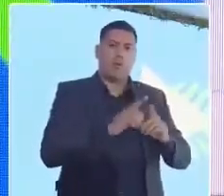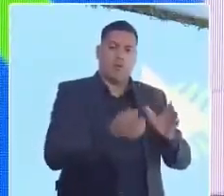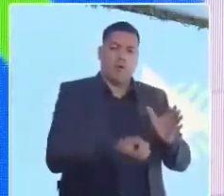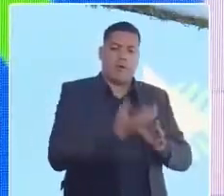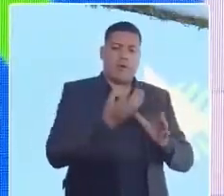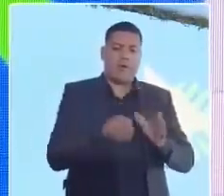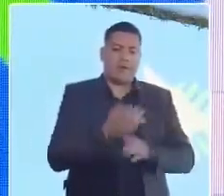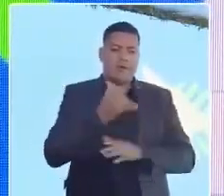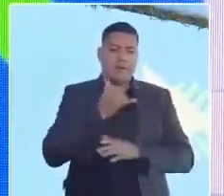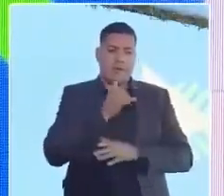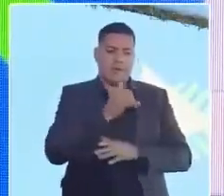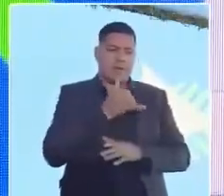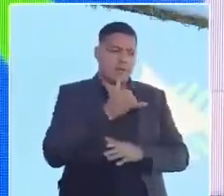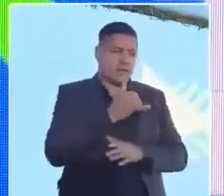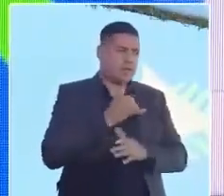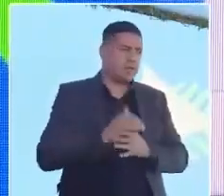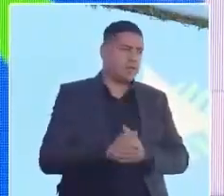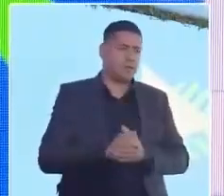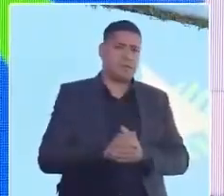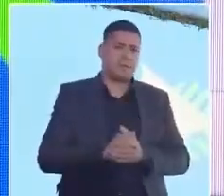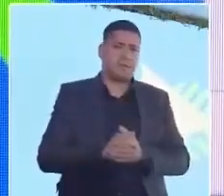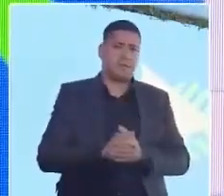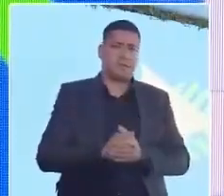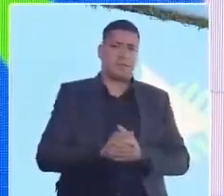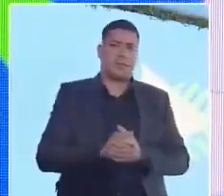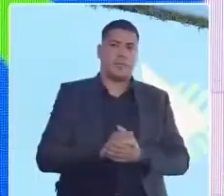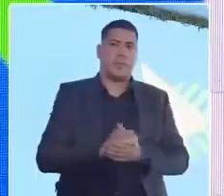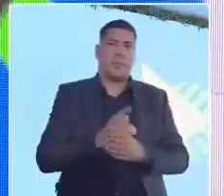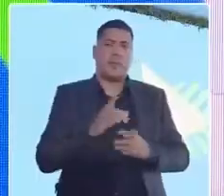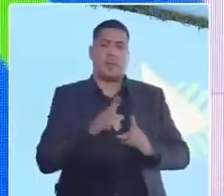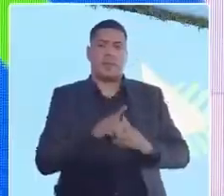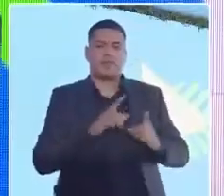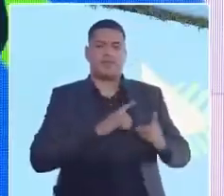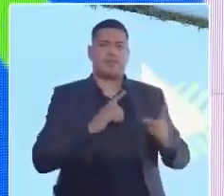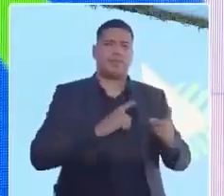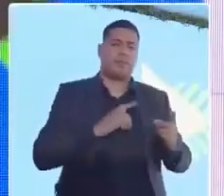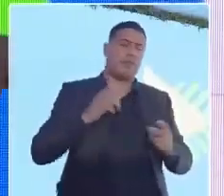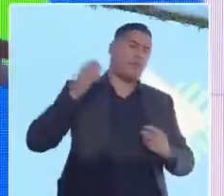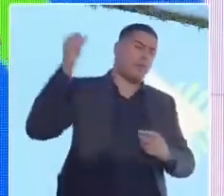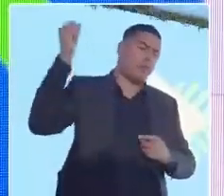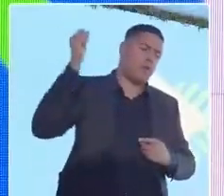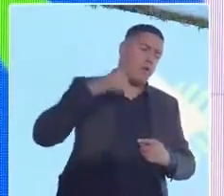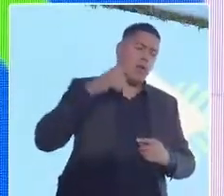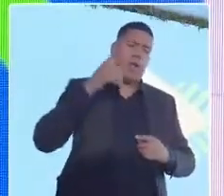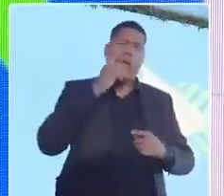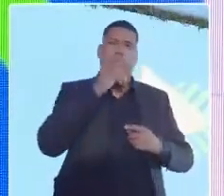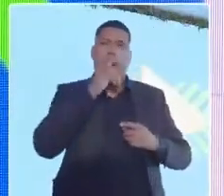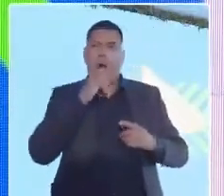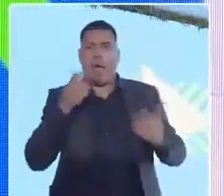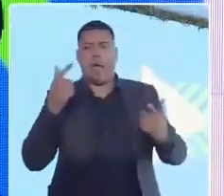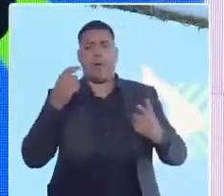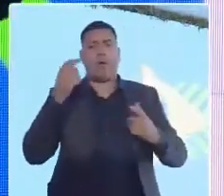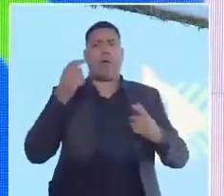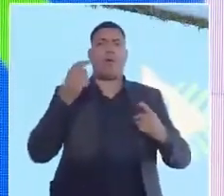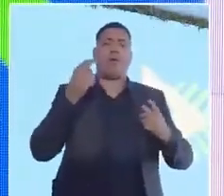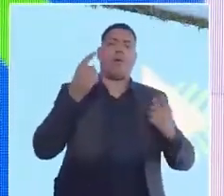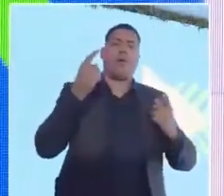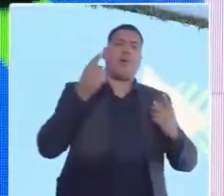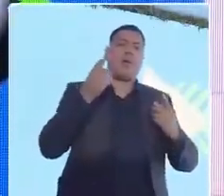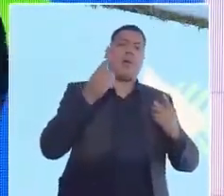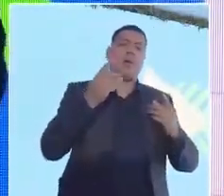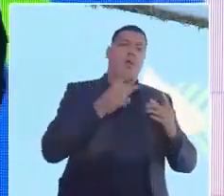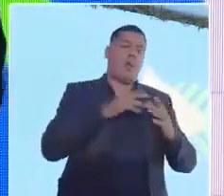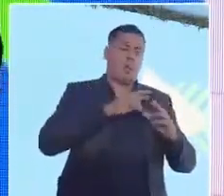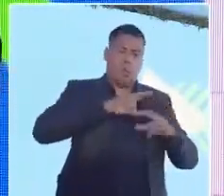quê fontes renováveis comida elétrica de eólica solar biomassa biocombustíveis a capacidade das empresas